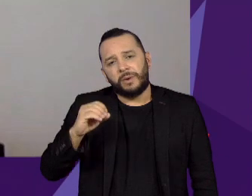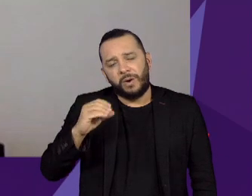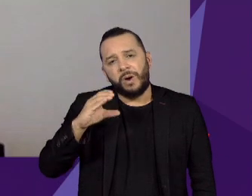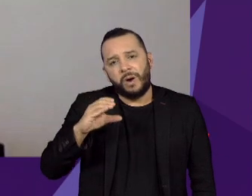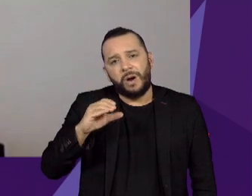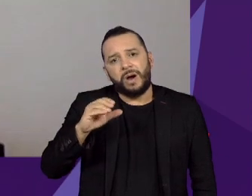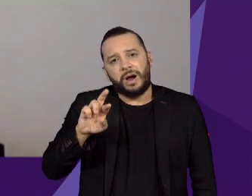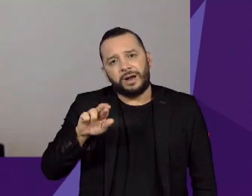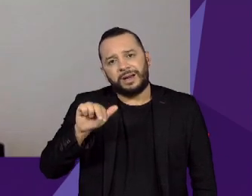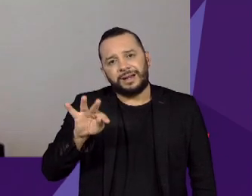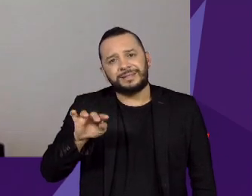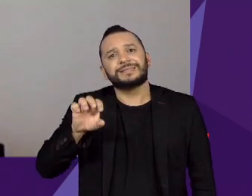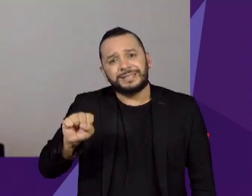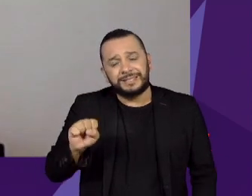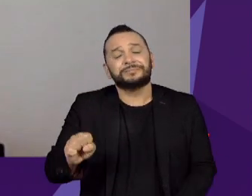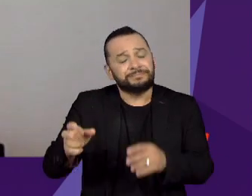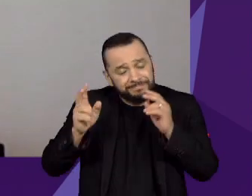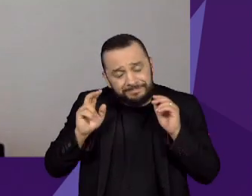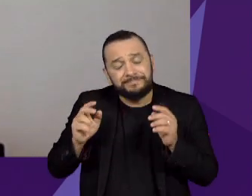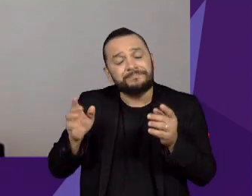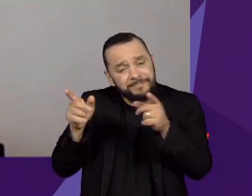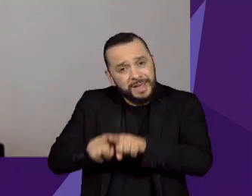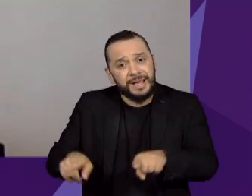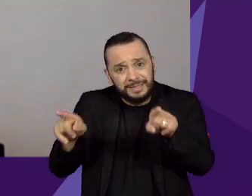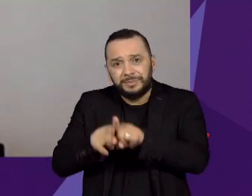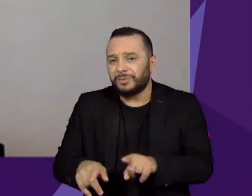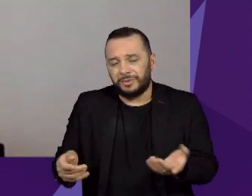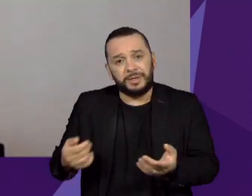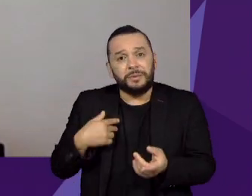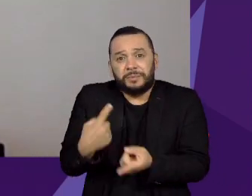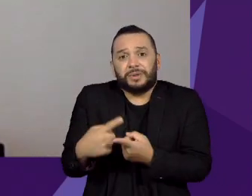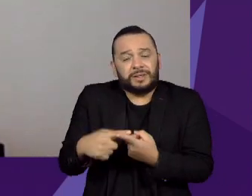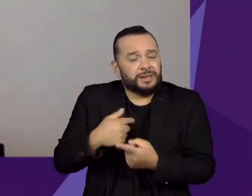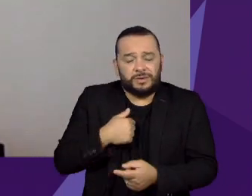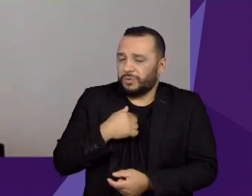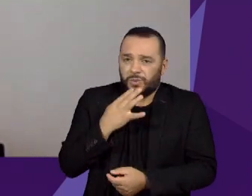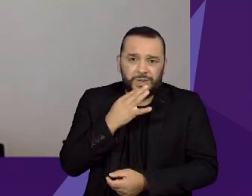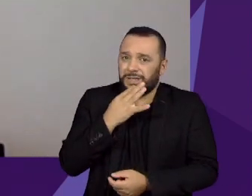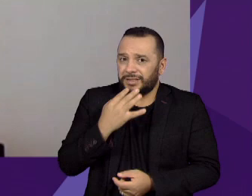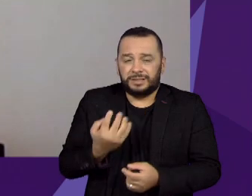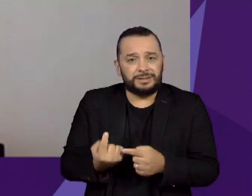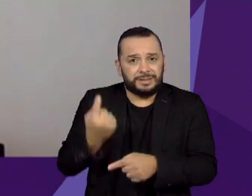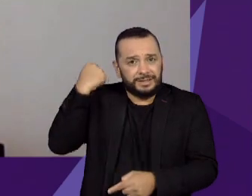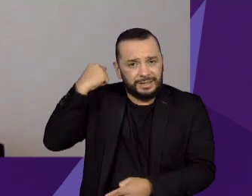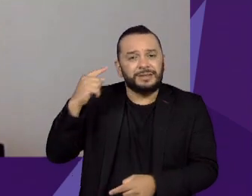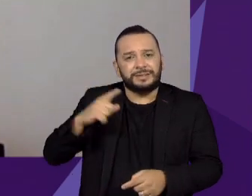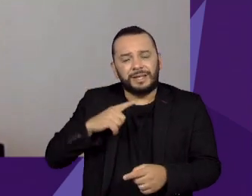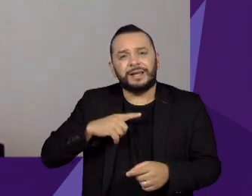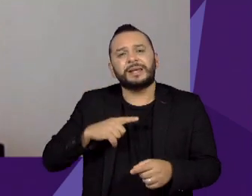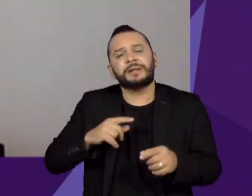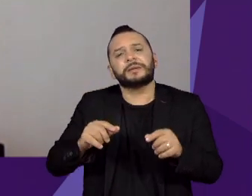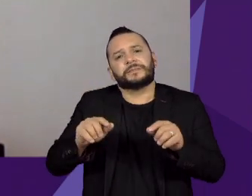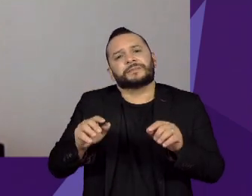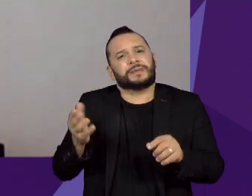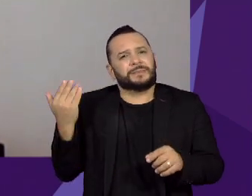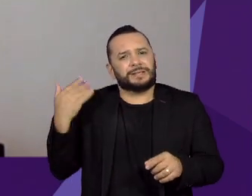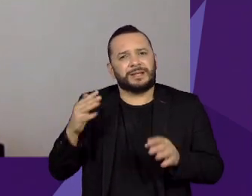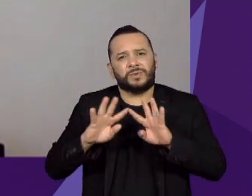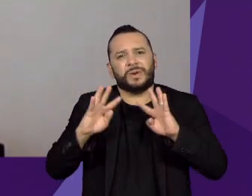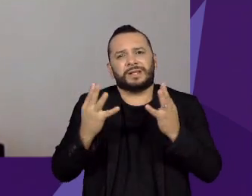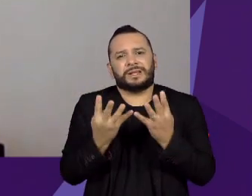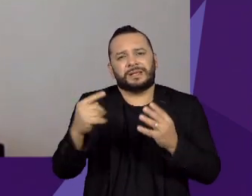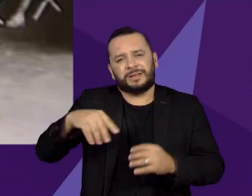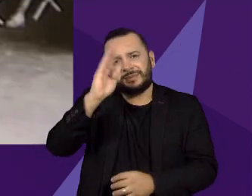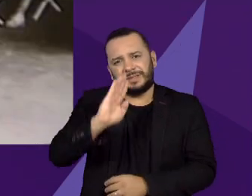desconhecido, quase que na fase que se falava de quarentena. A última vez que se usou quarentena no Brasil foi em 1917, na